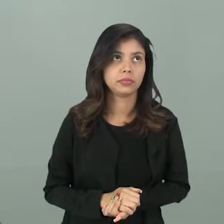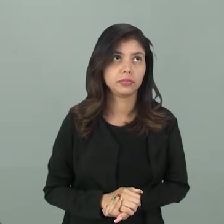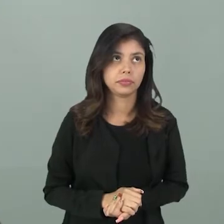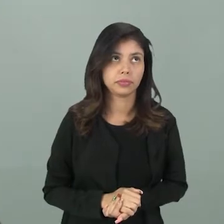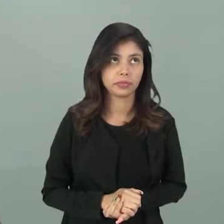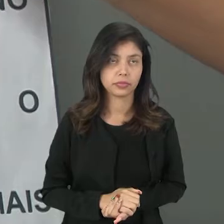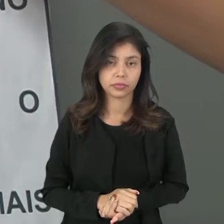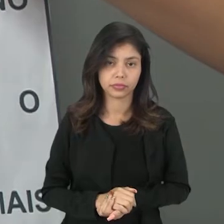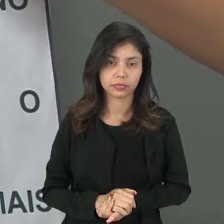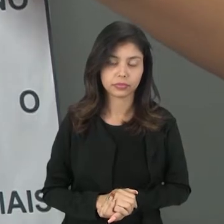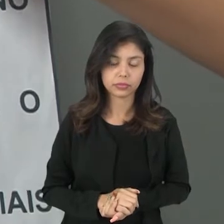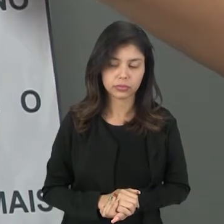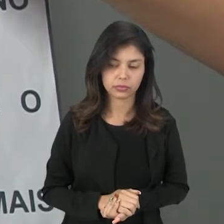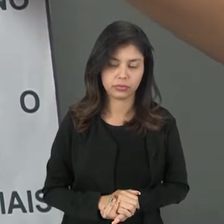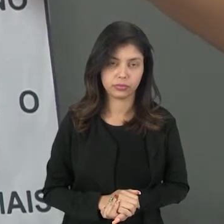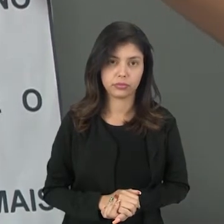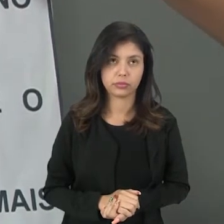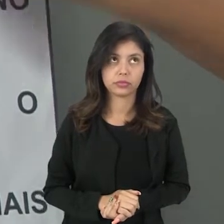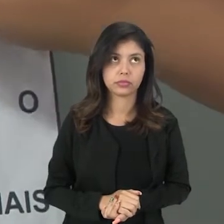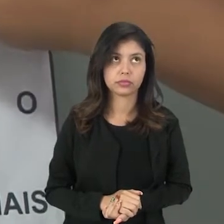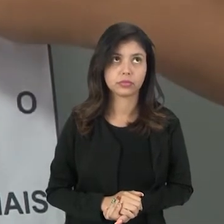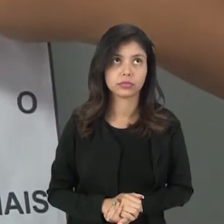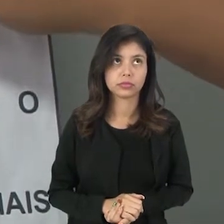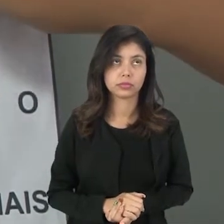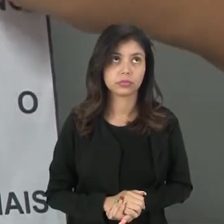vamos completar e responder, né?